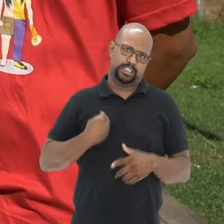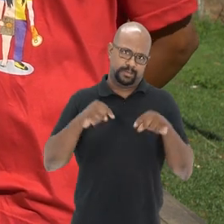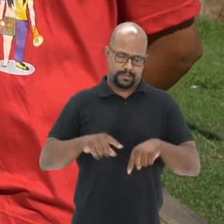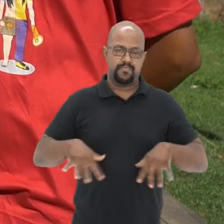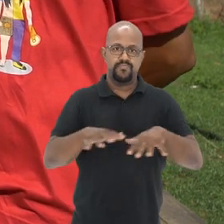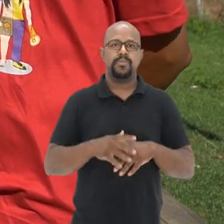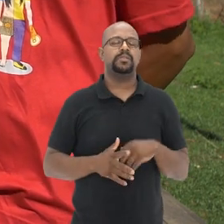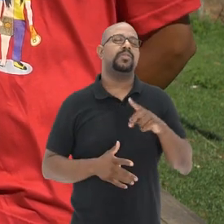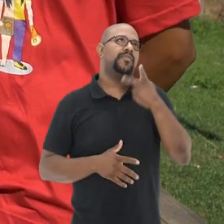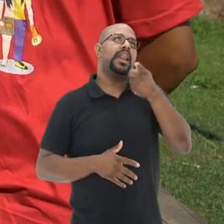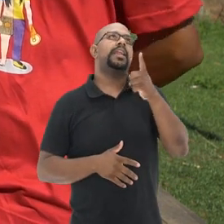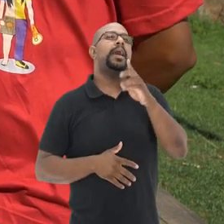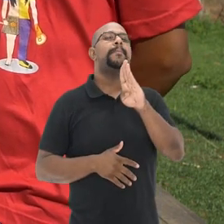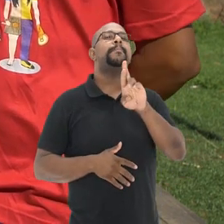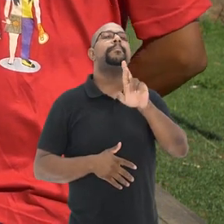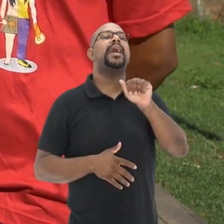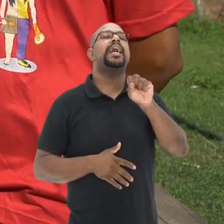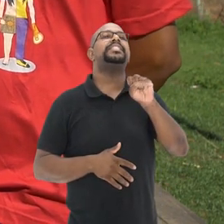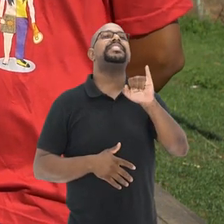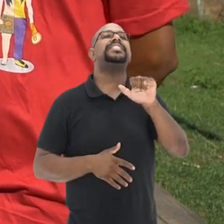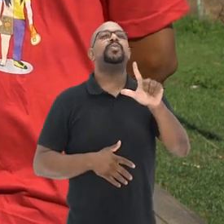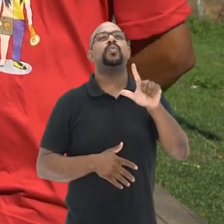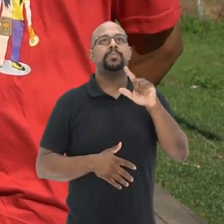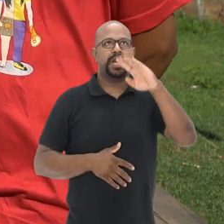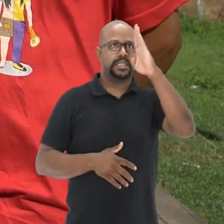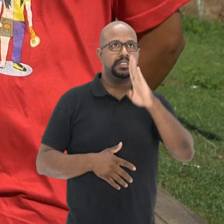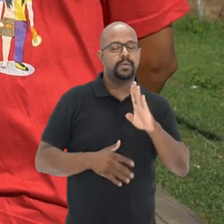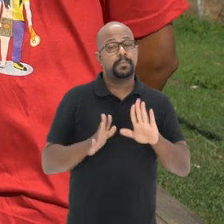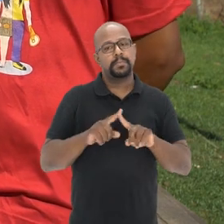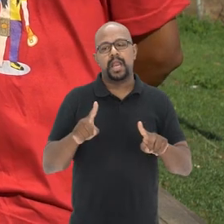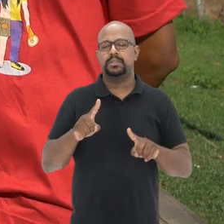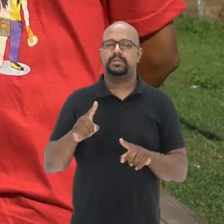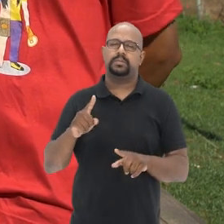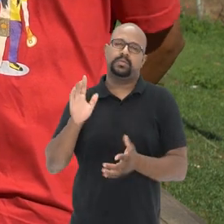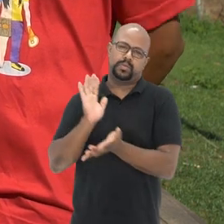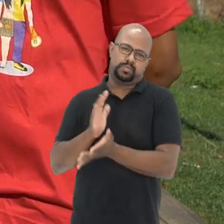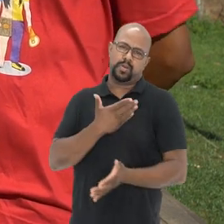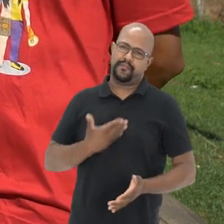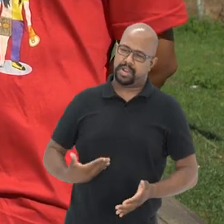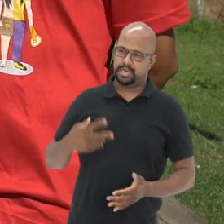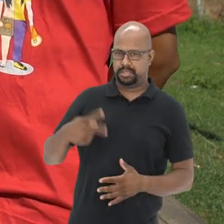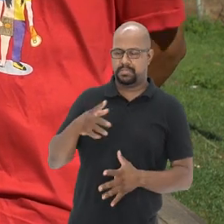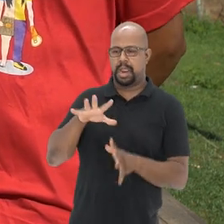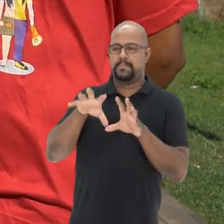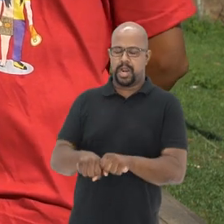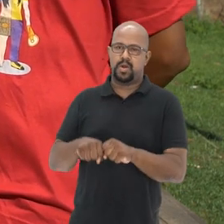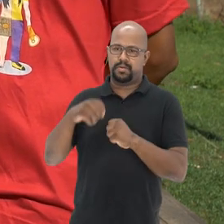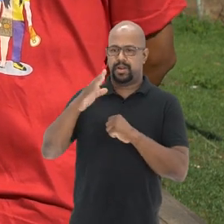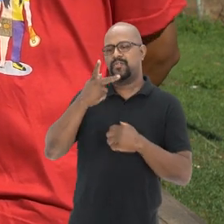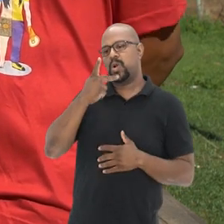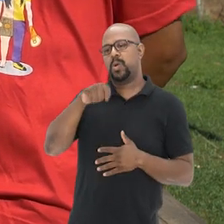espaço. A gente não falaria Brasil, mas a gente, como os governantes do indígena, né, nomearam, colocaram o nome